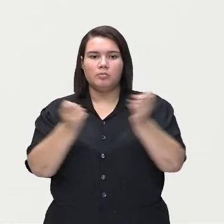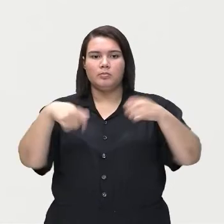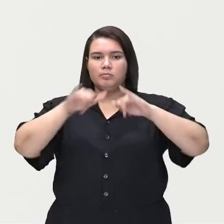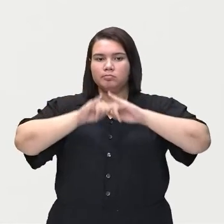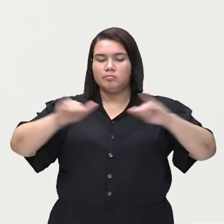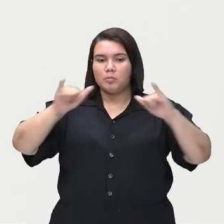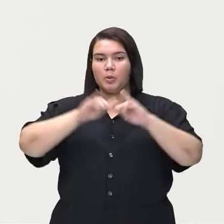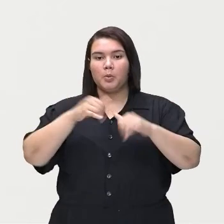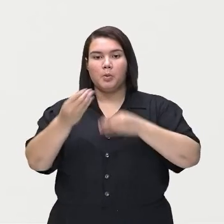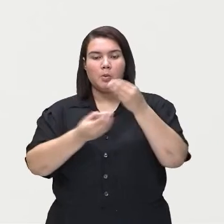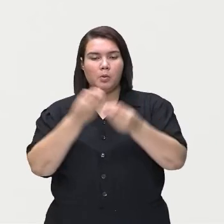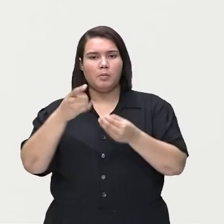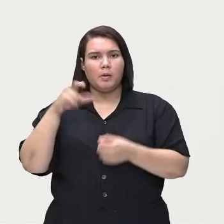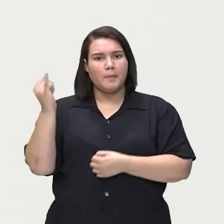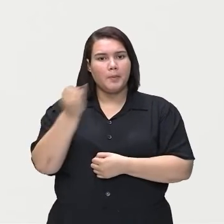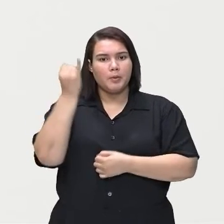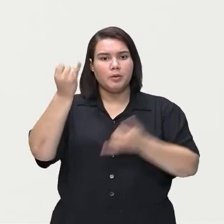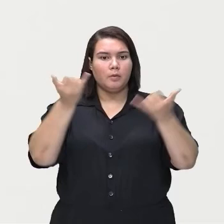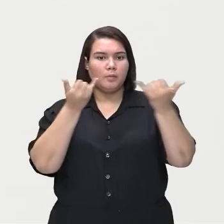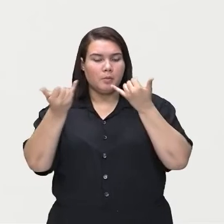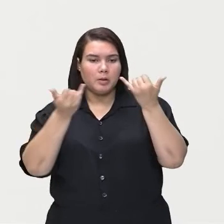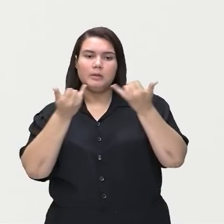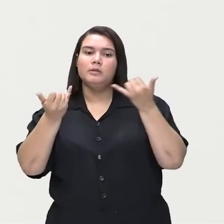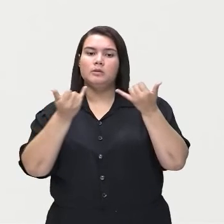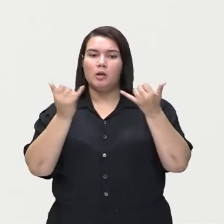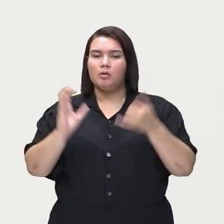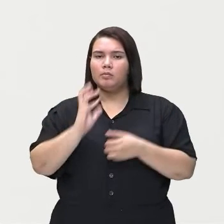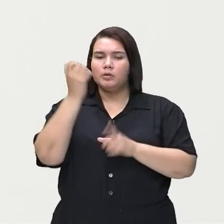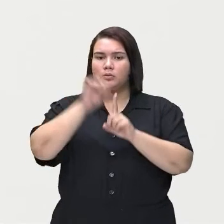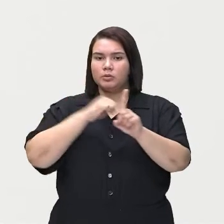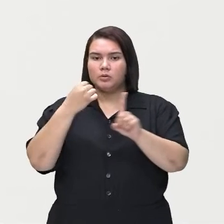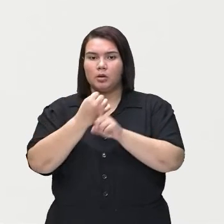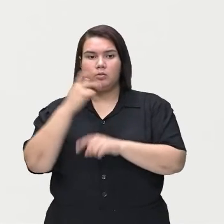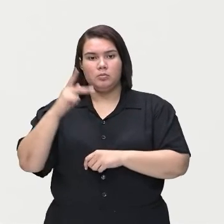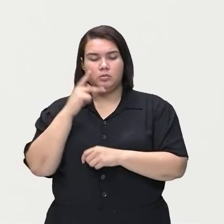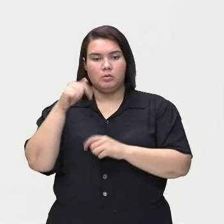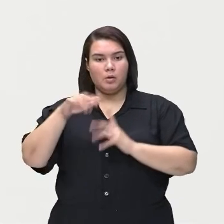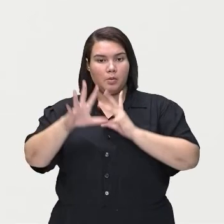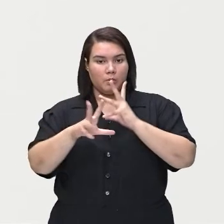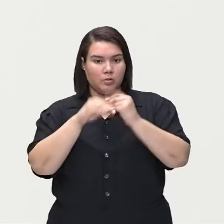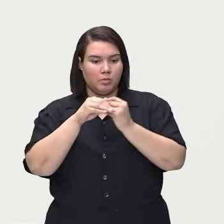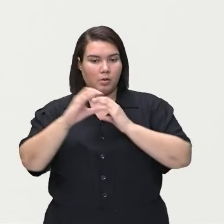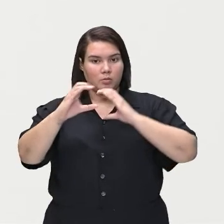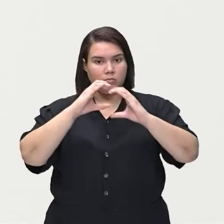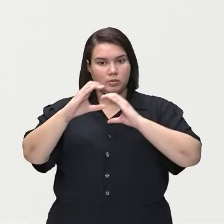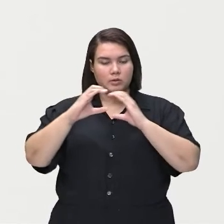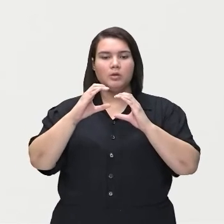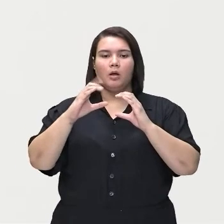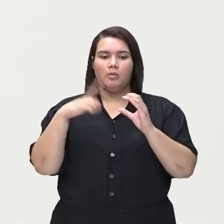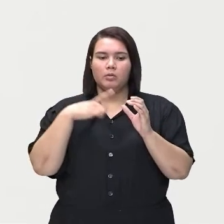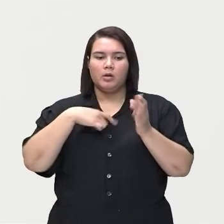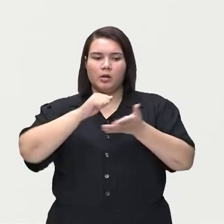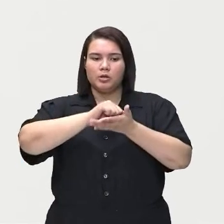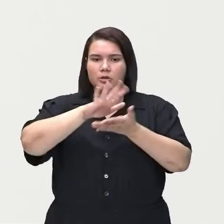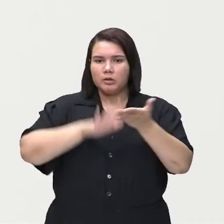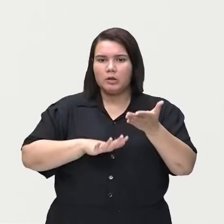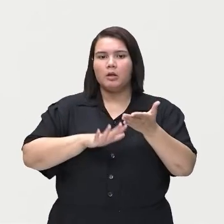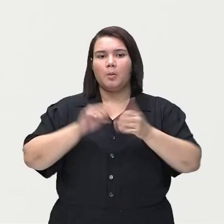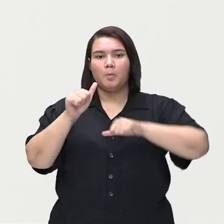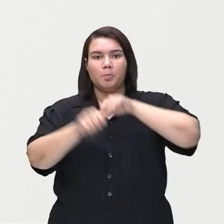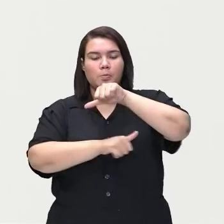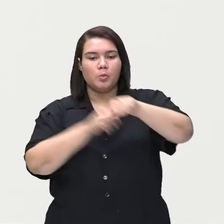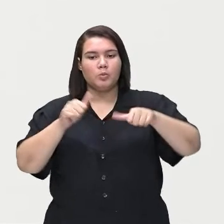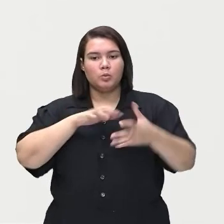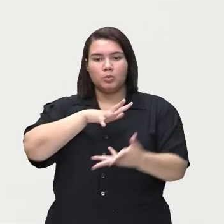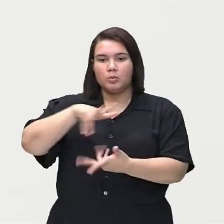informações importantes sobre os eventos sociais e políticos. Essa contribuição para a comunicação escrita mudou o